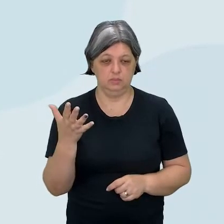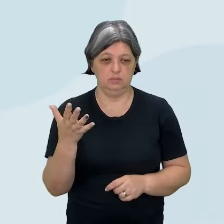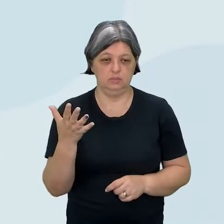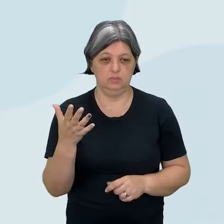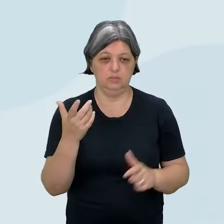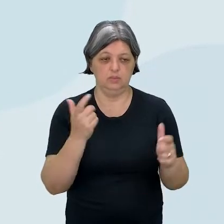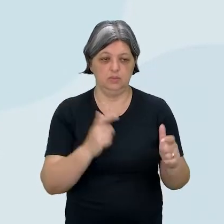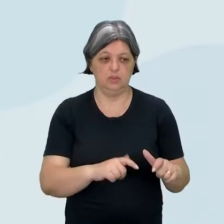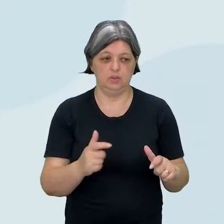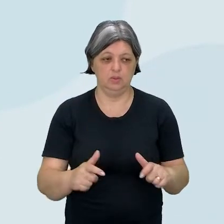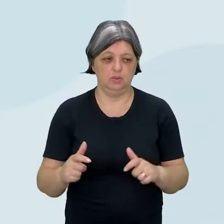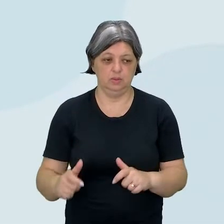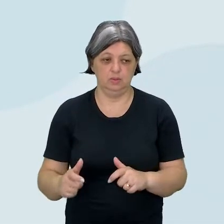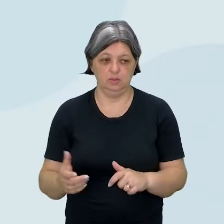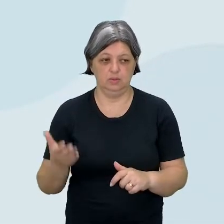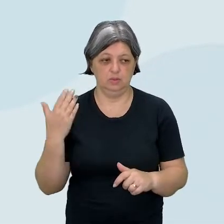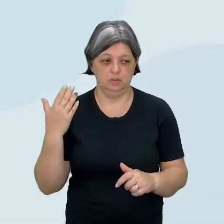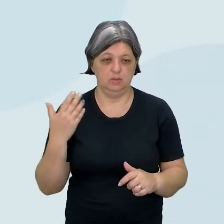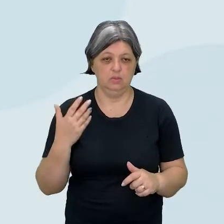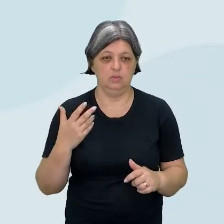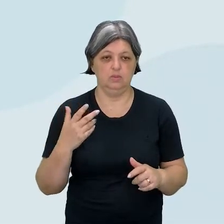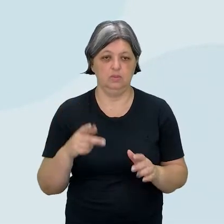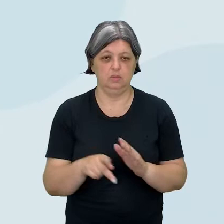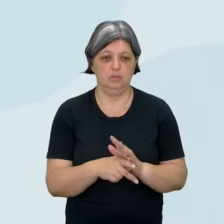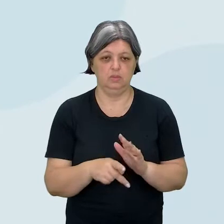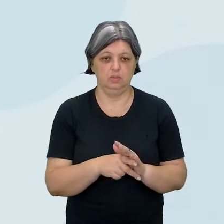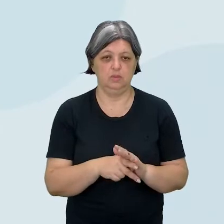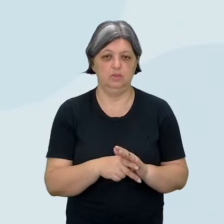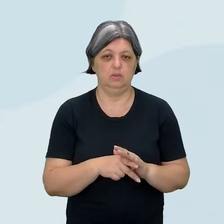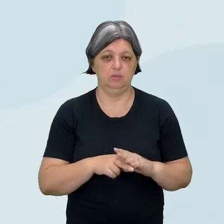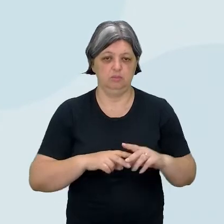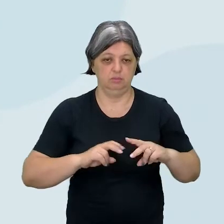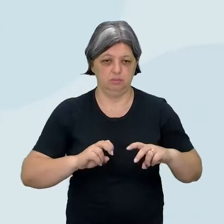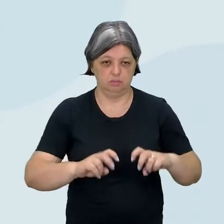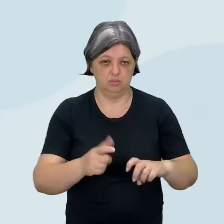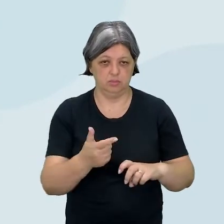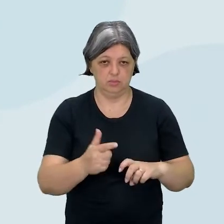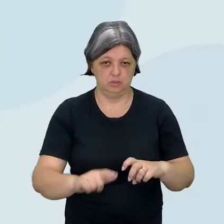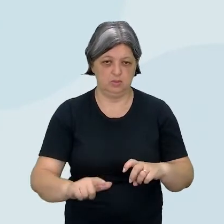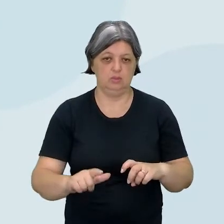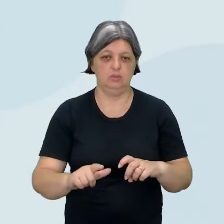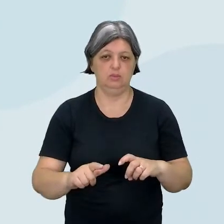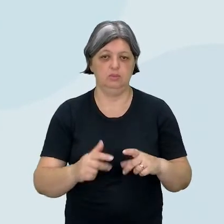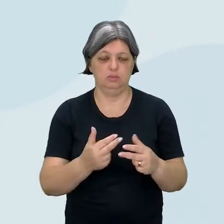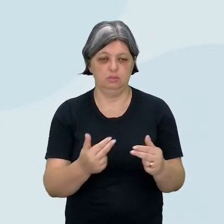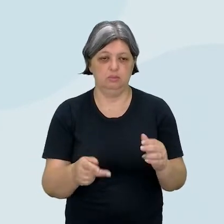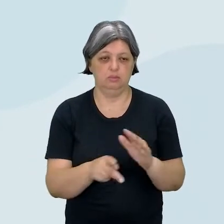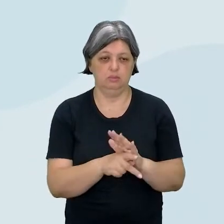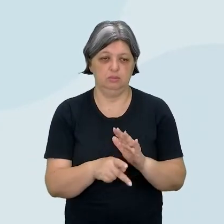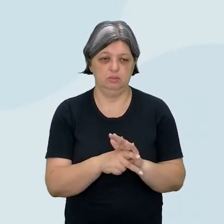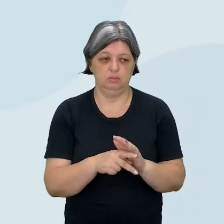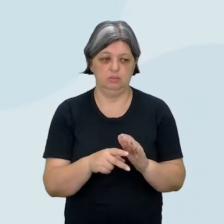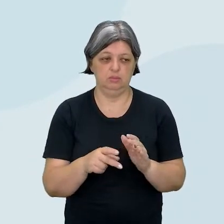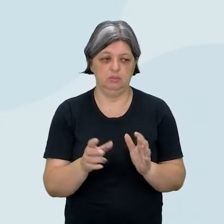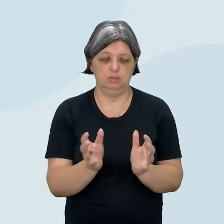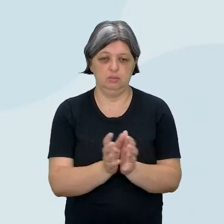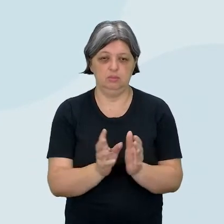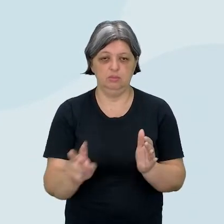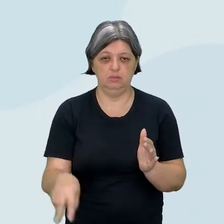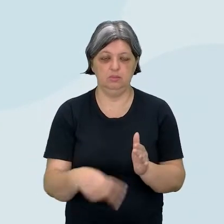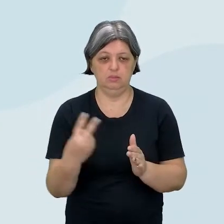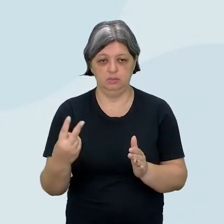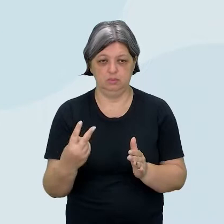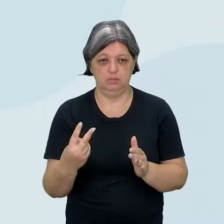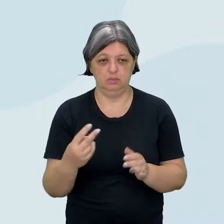de locais que foram ocupados anteriormente por outras comunidades. Então, na comunidade secundária, ela vem na sequência